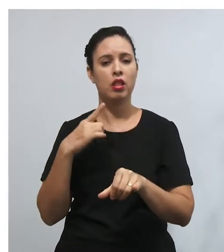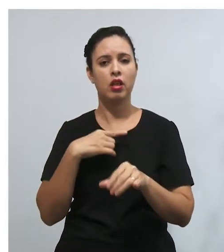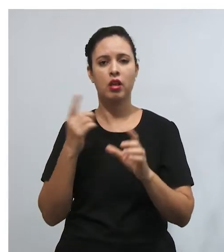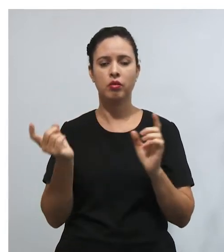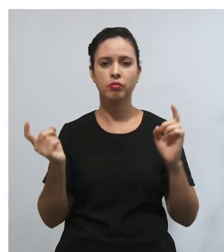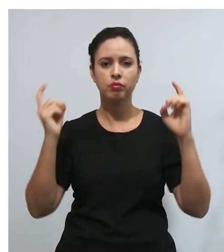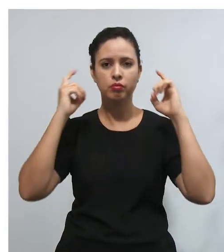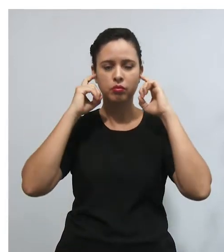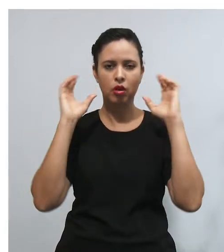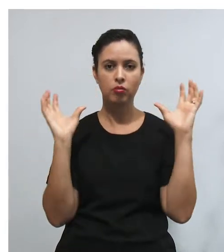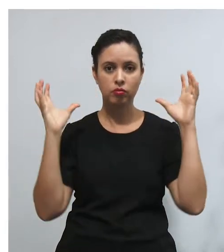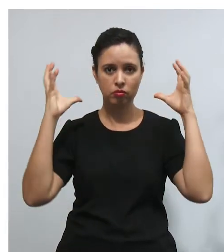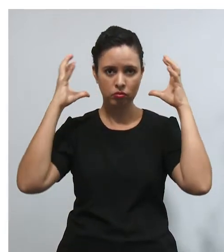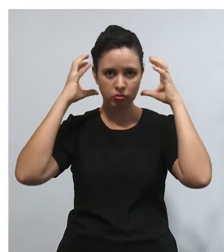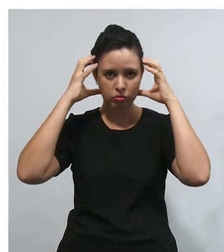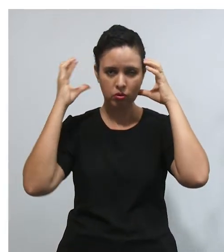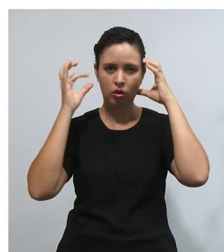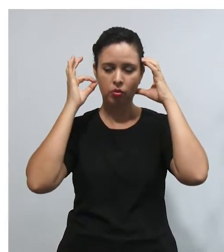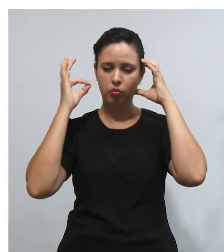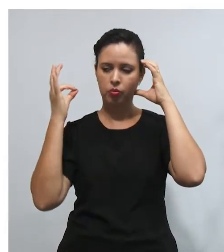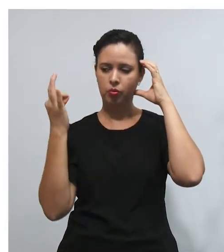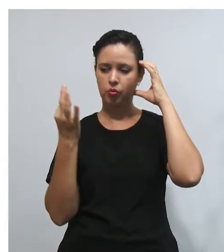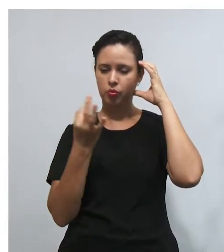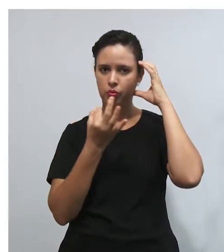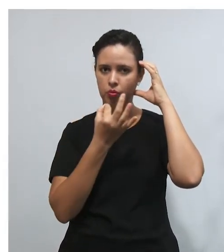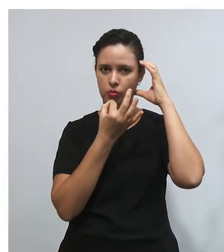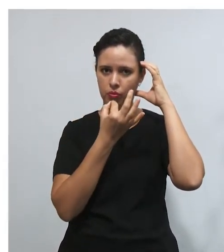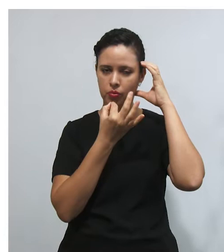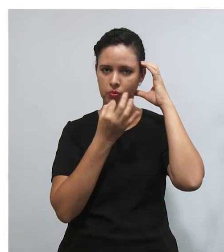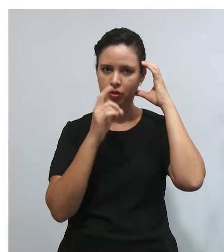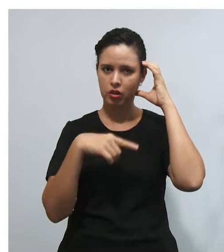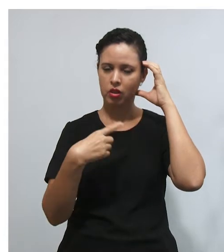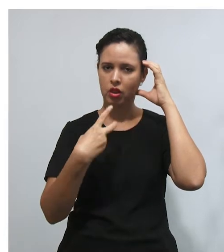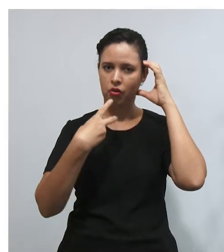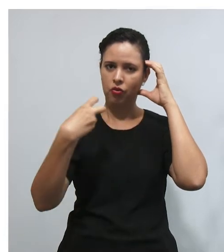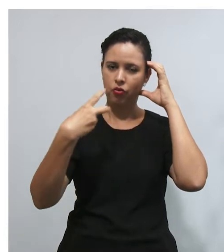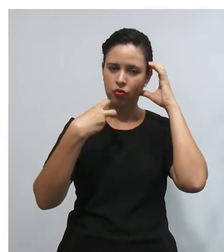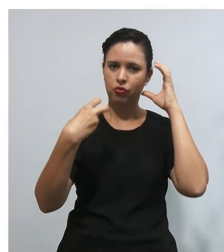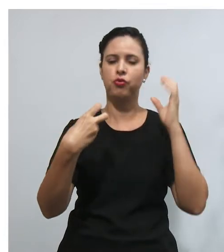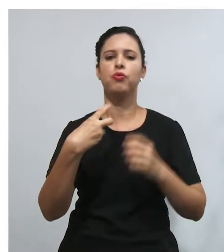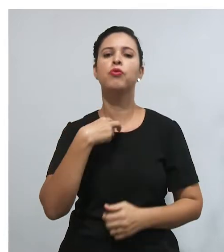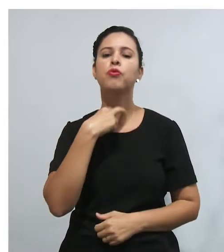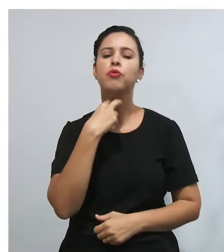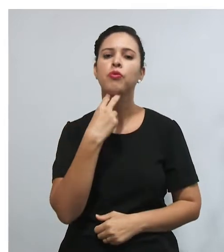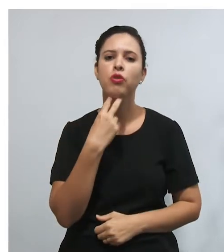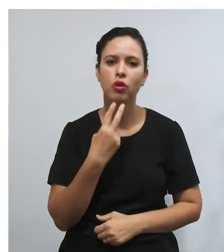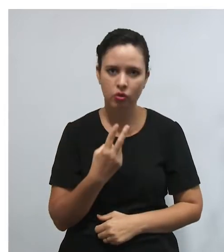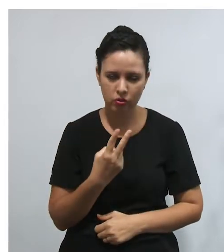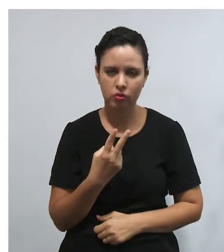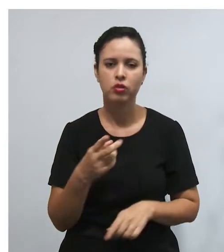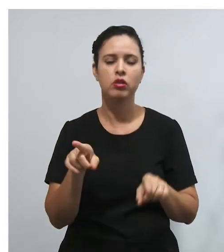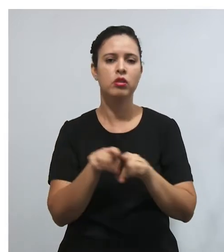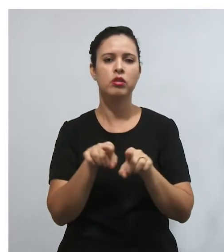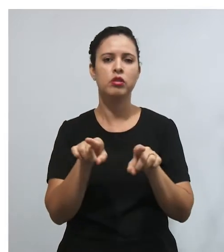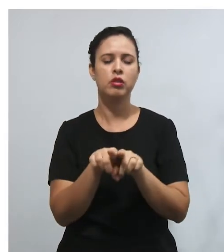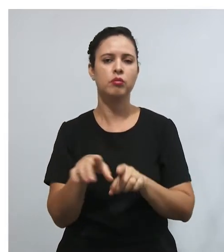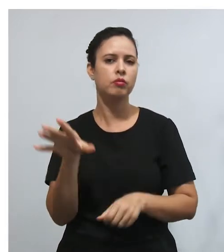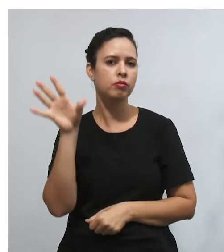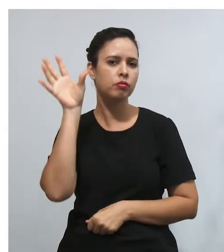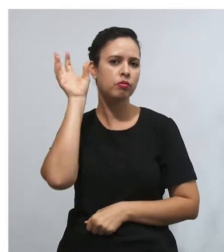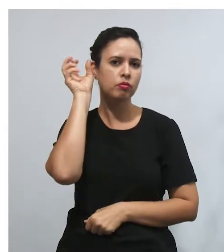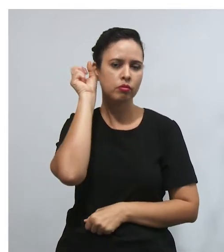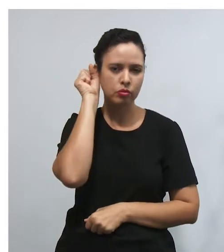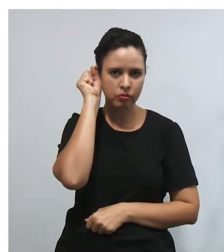de ouvido, mas se atentem, que esse fone de ouvido ele também tem um microfone. Então, ele tanto recebe o áudio, como ele também envia,